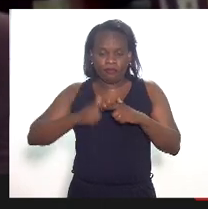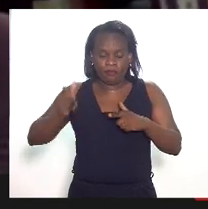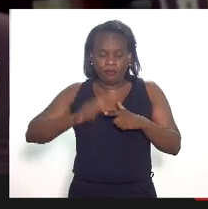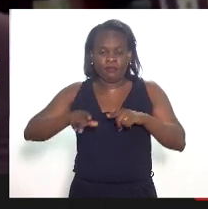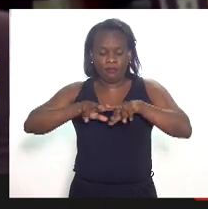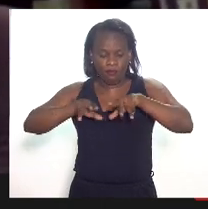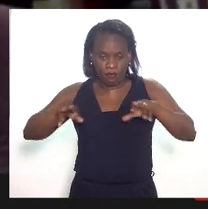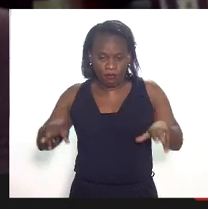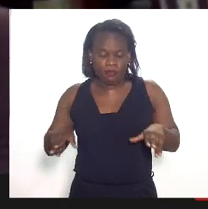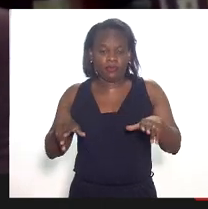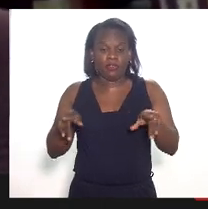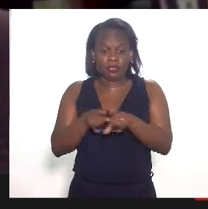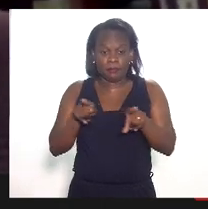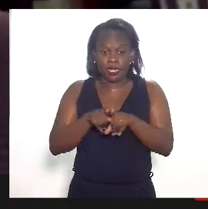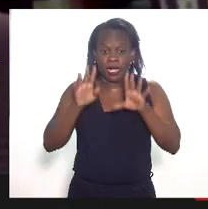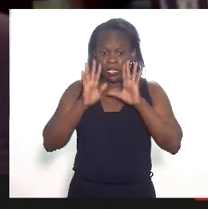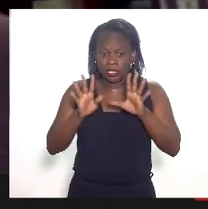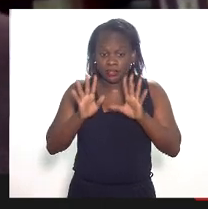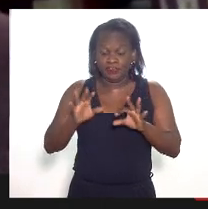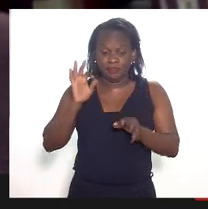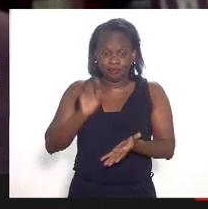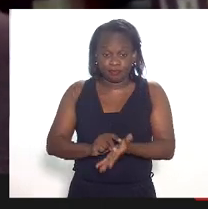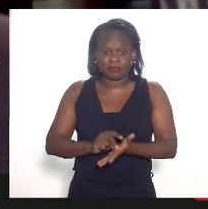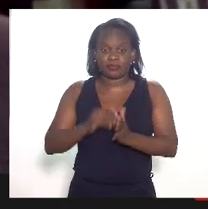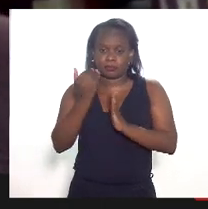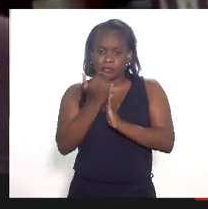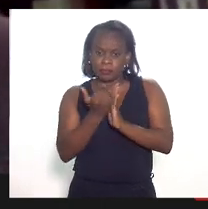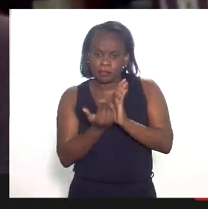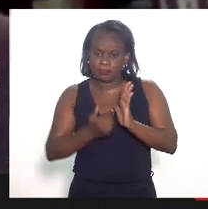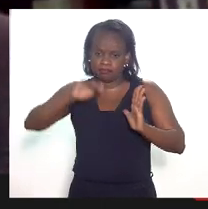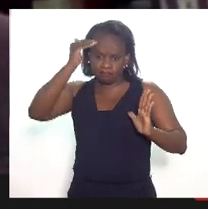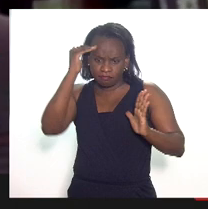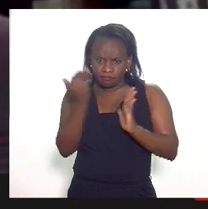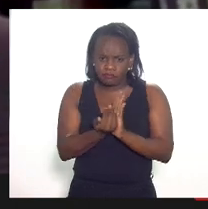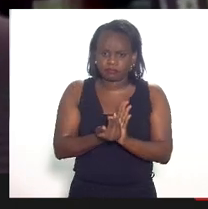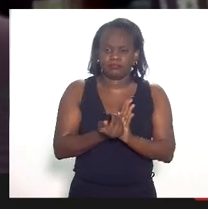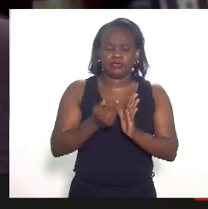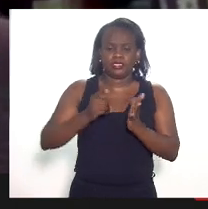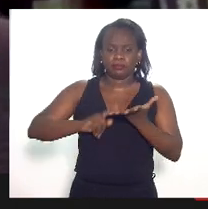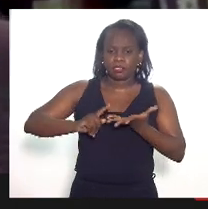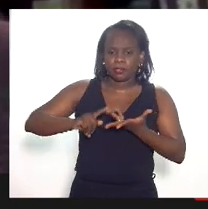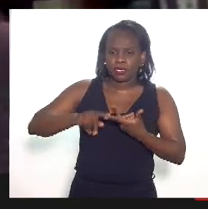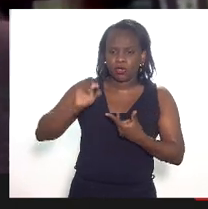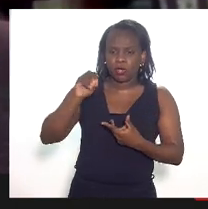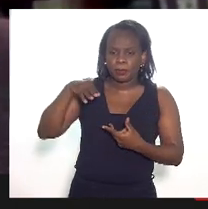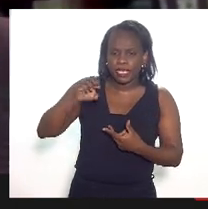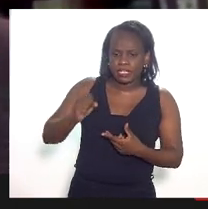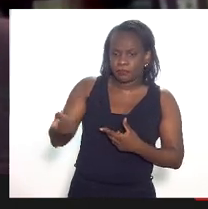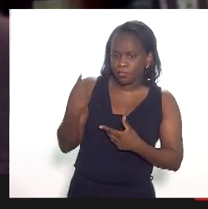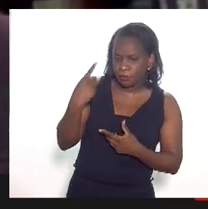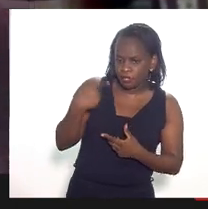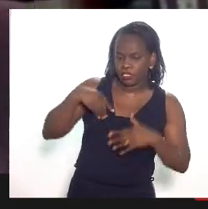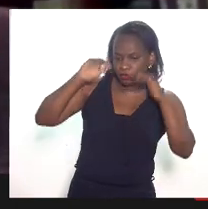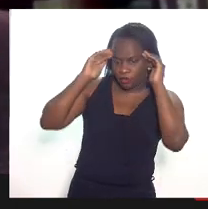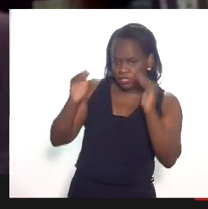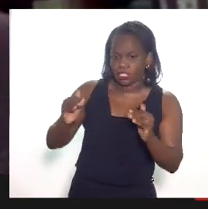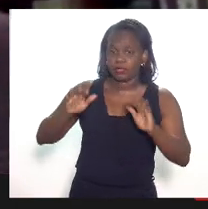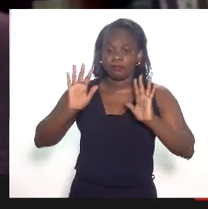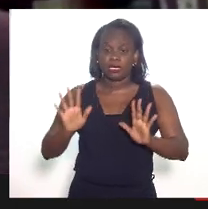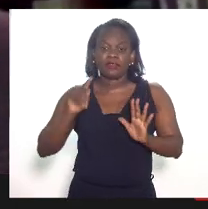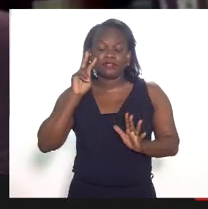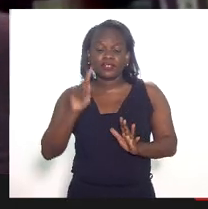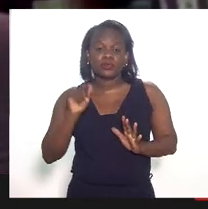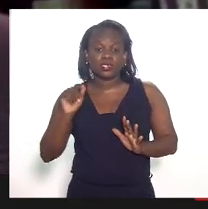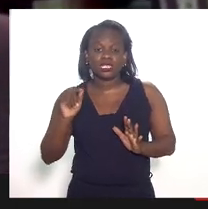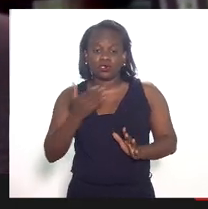crise, atendendo realmente os protocolos e aquilo que é preconizado pela OMS, mas a gente vê, infelizmente, que